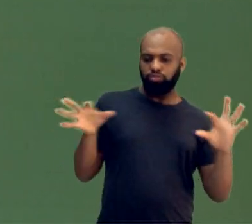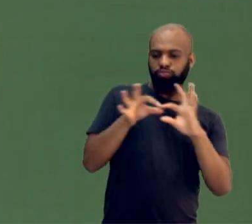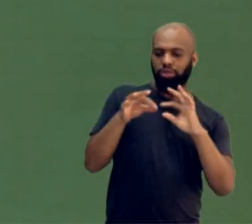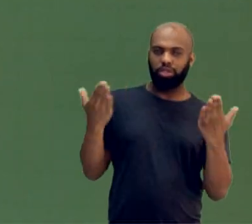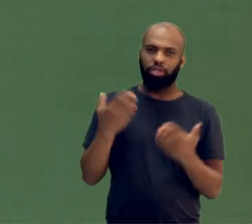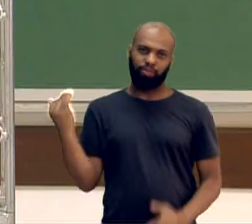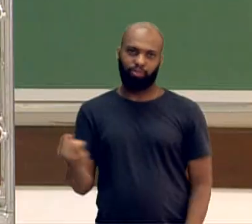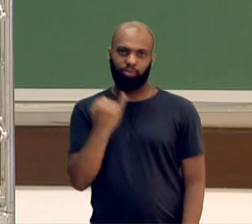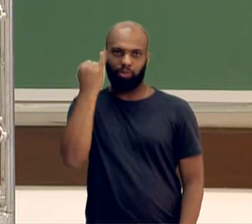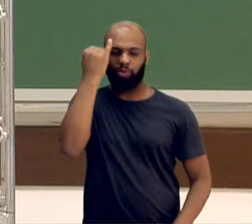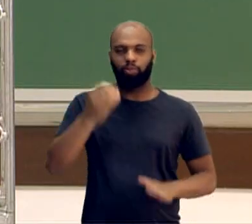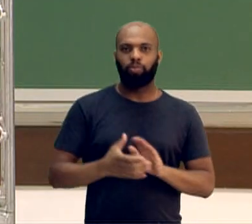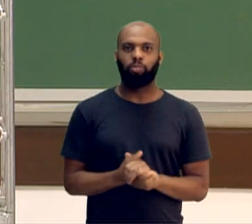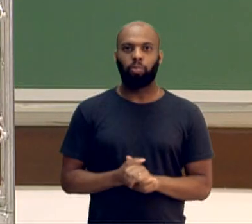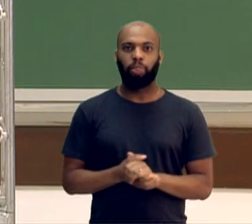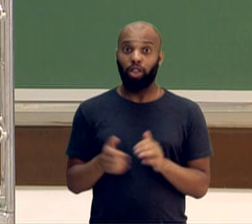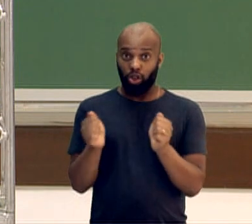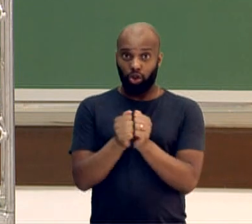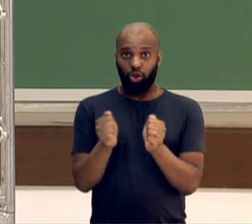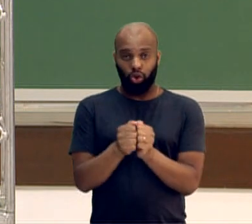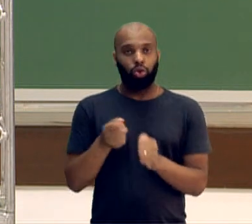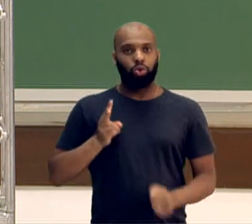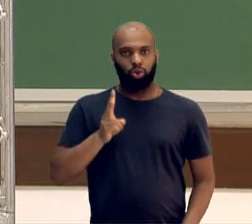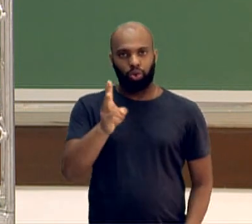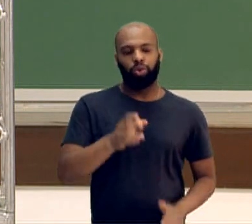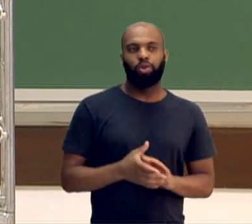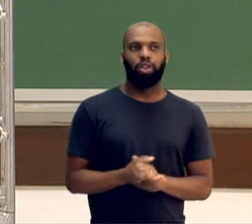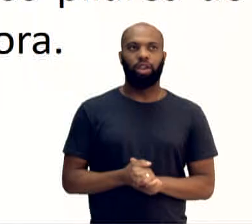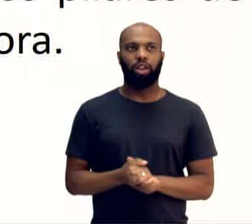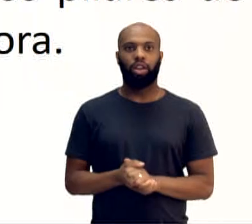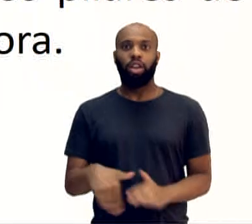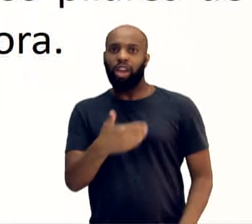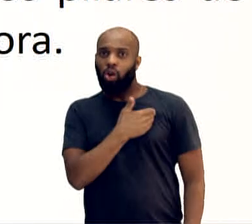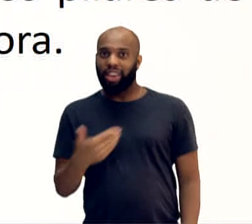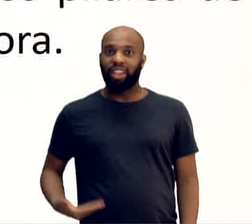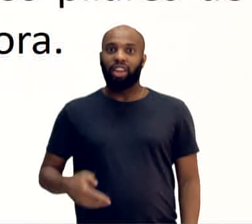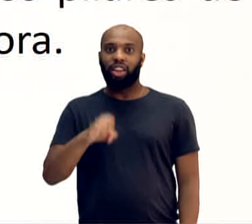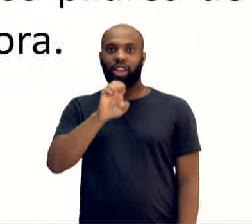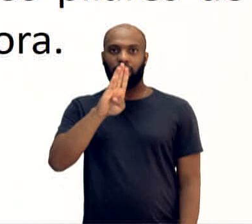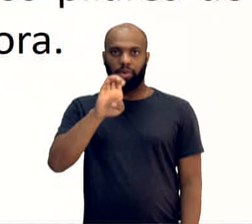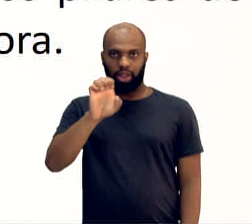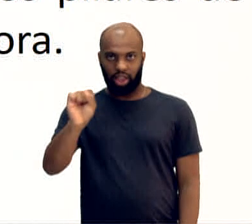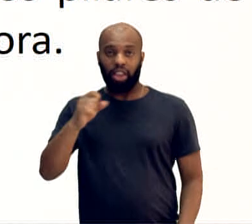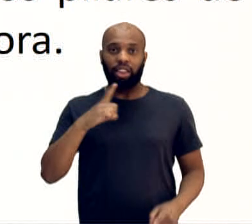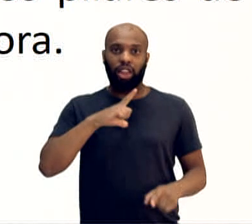extremamente importantes. Vem comigo, pessoal. O Estado do bem-estar social era associado à política de pleno